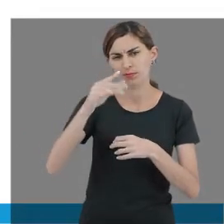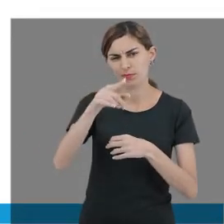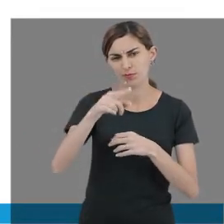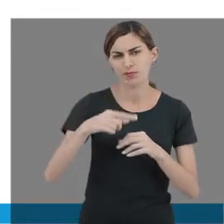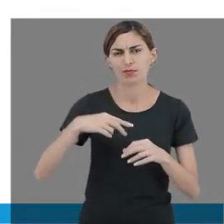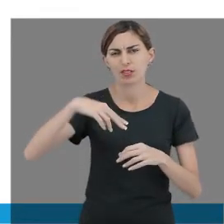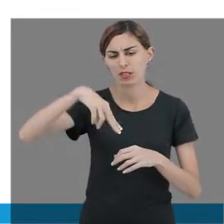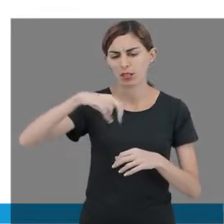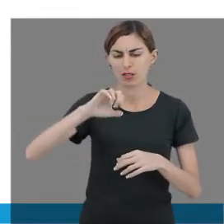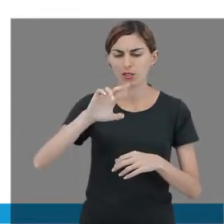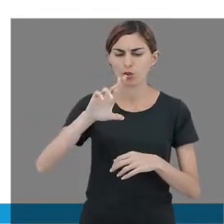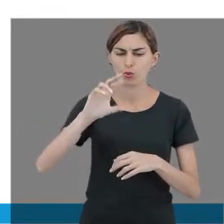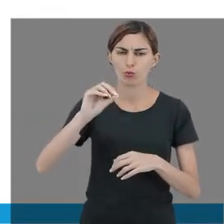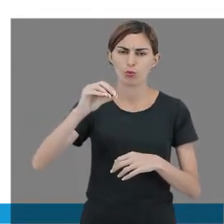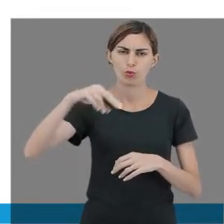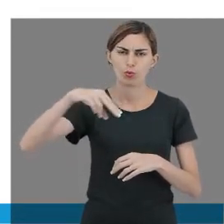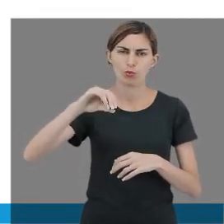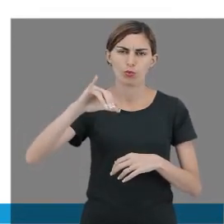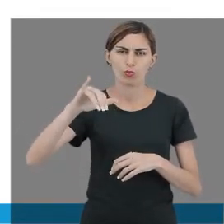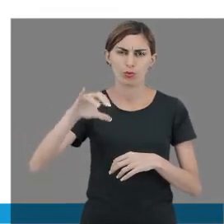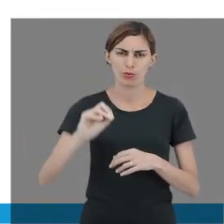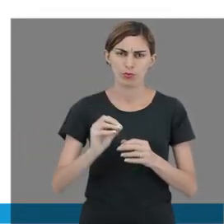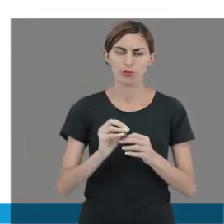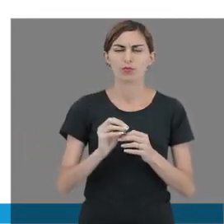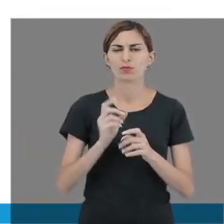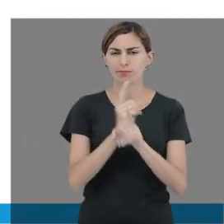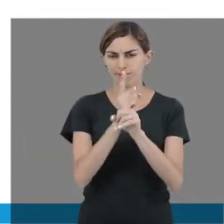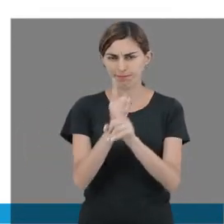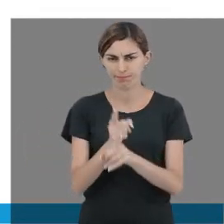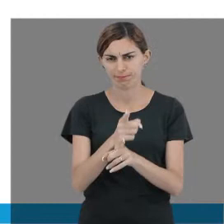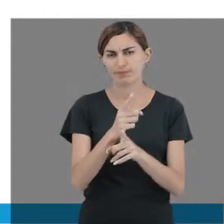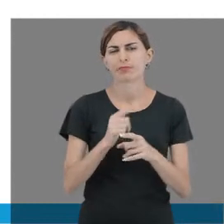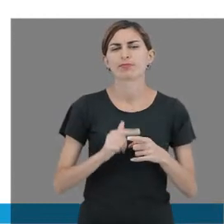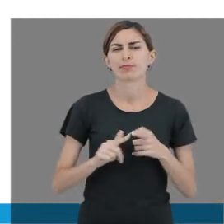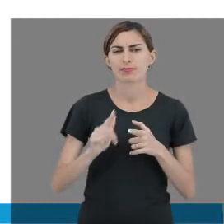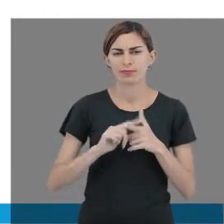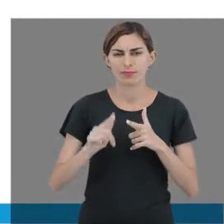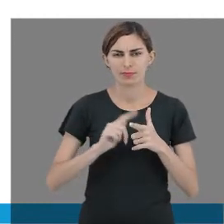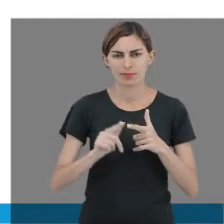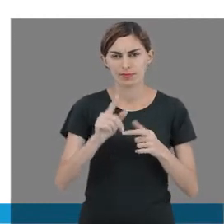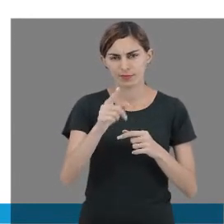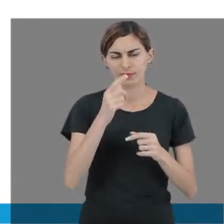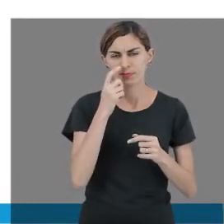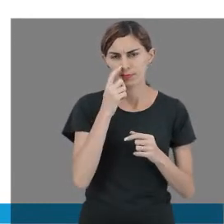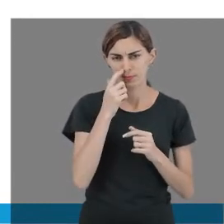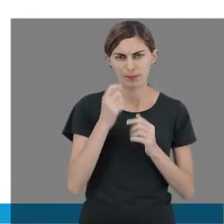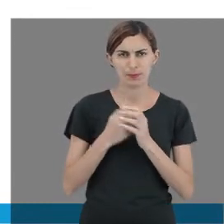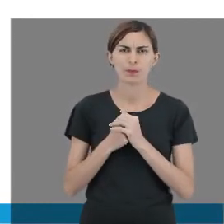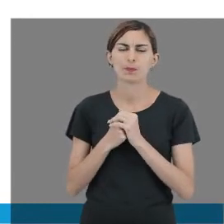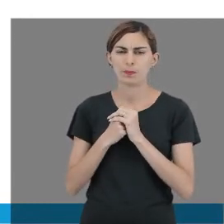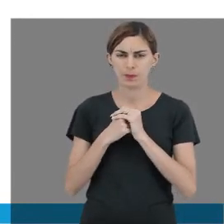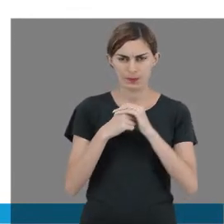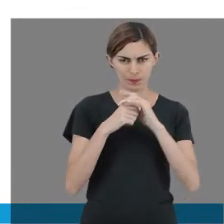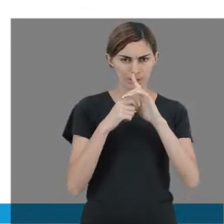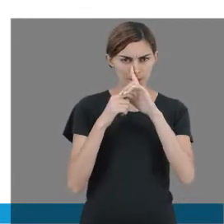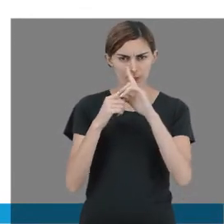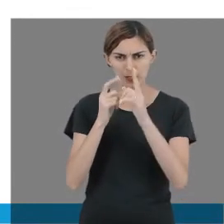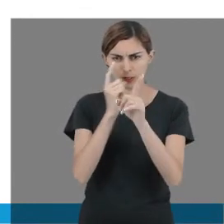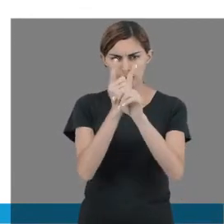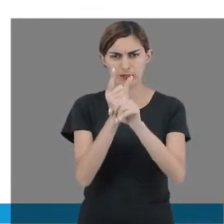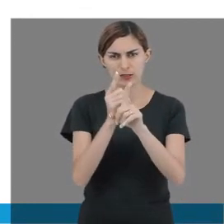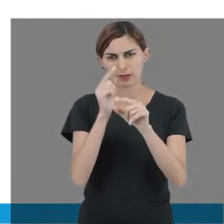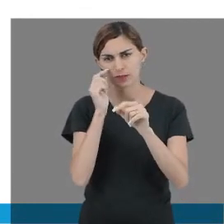que principalmente onde a gente encontra calcificações nesses que estão na transição entre o córtex e a substância branca. Aqui é um trabalho